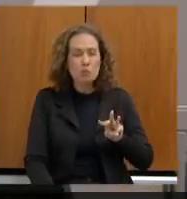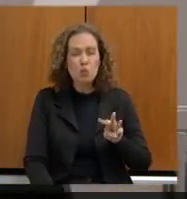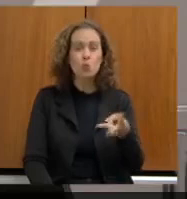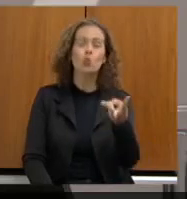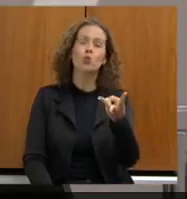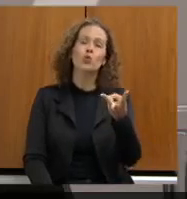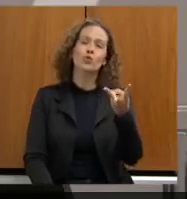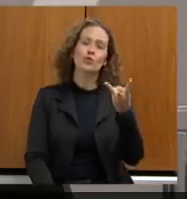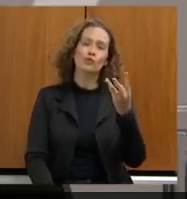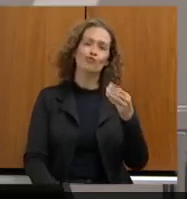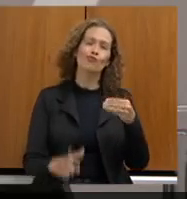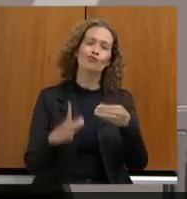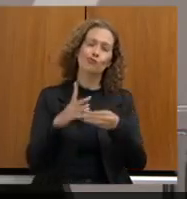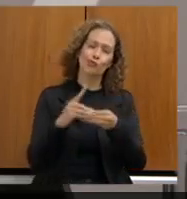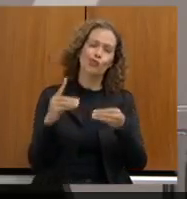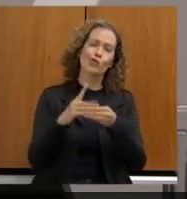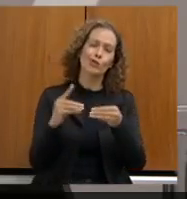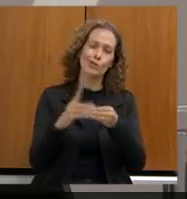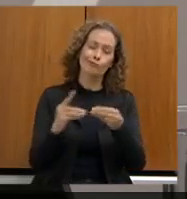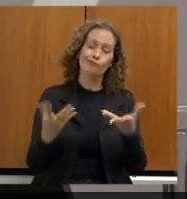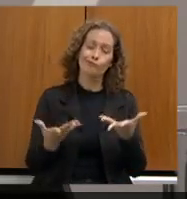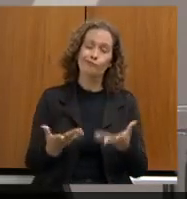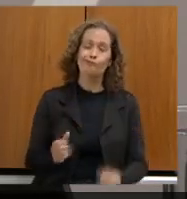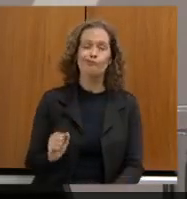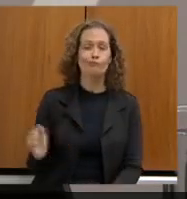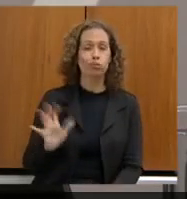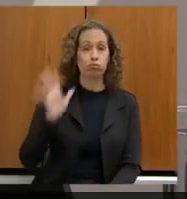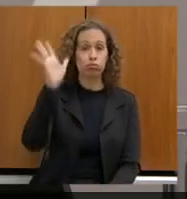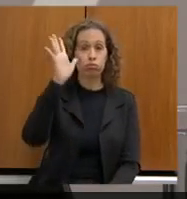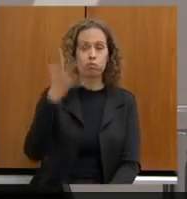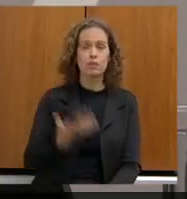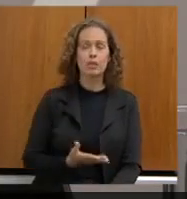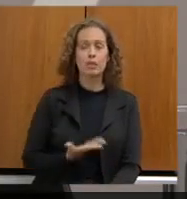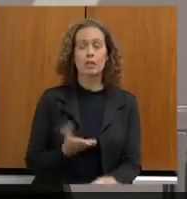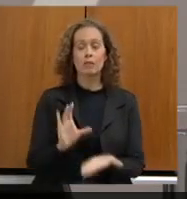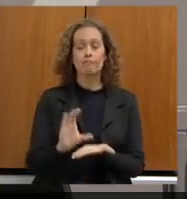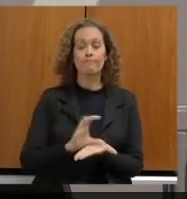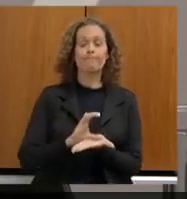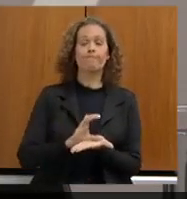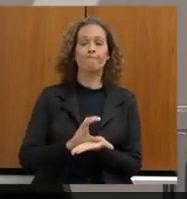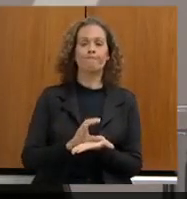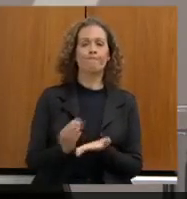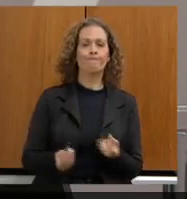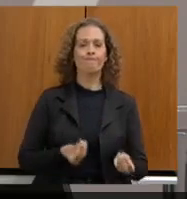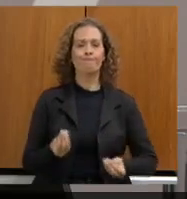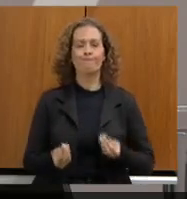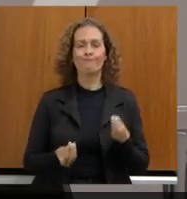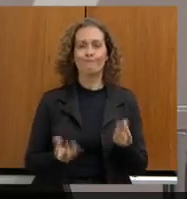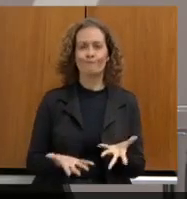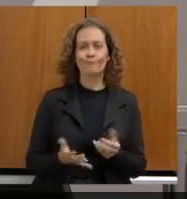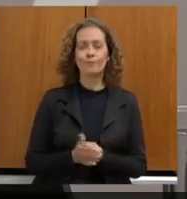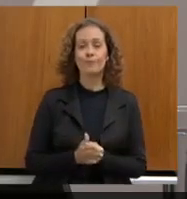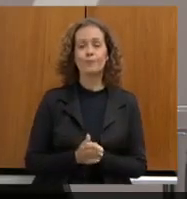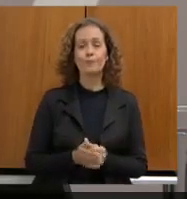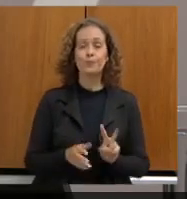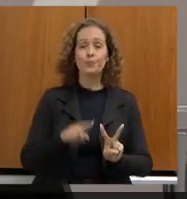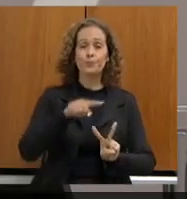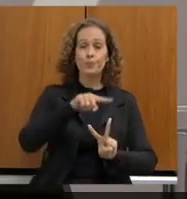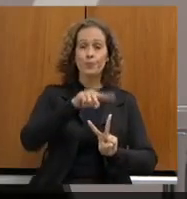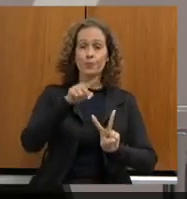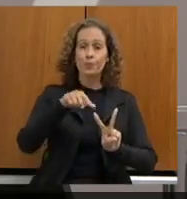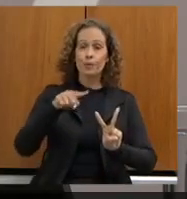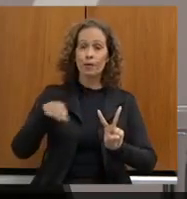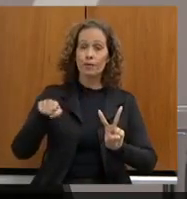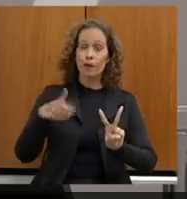repor né e a gente sabe que esses recursos que estão previstos para a questão da Vale na